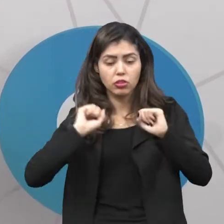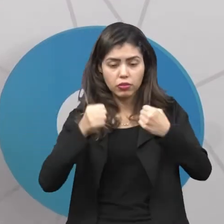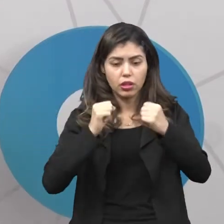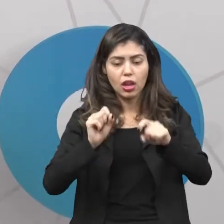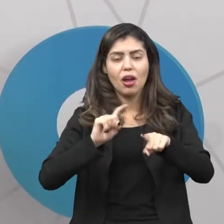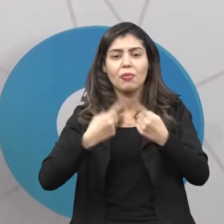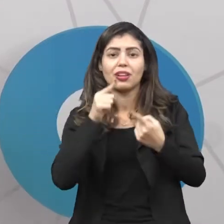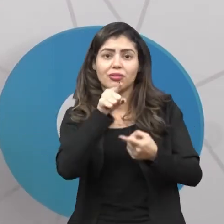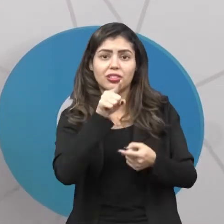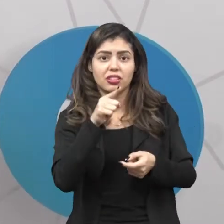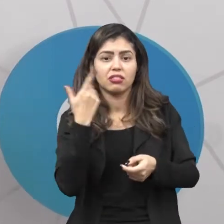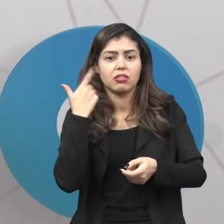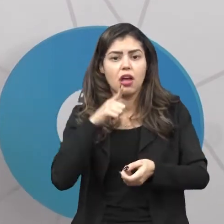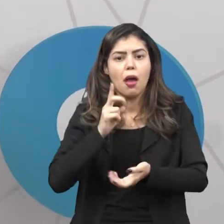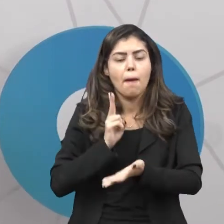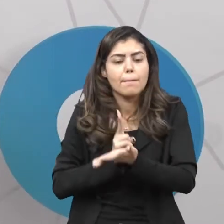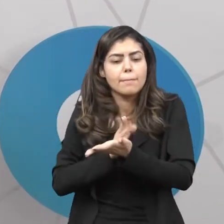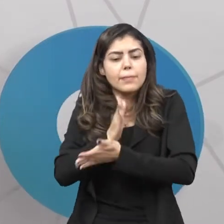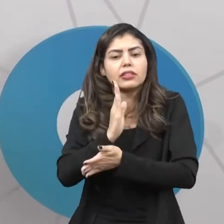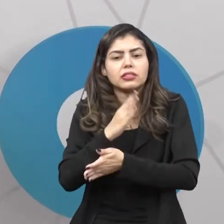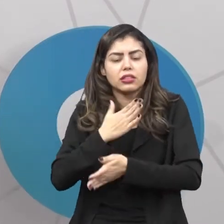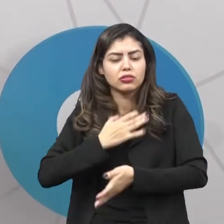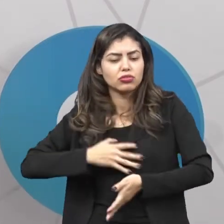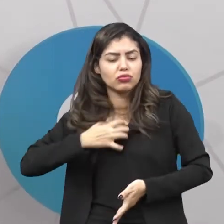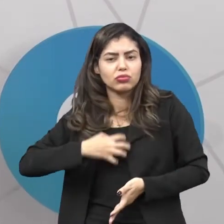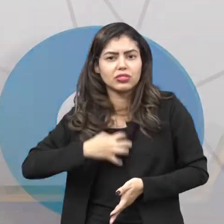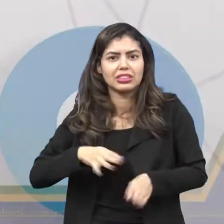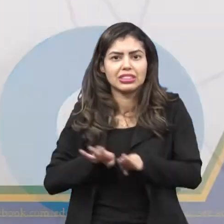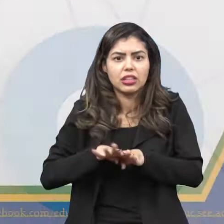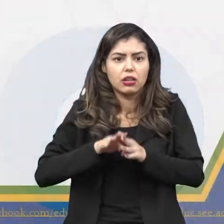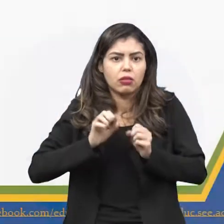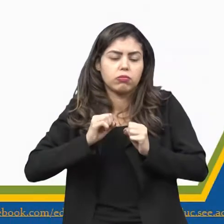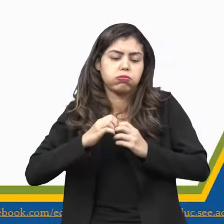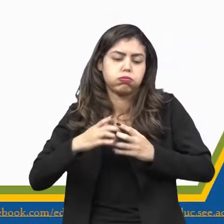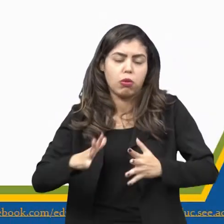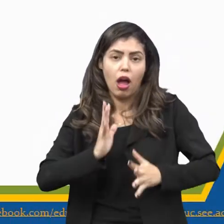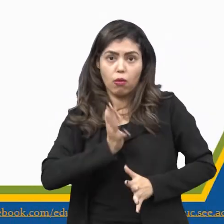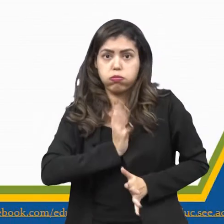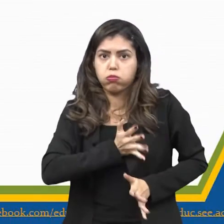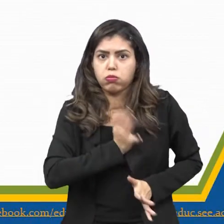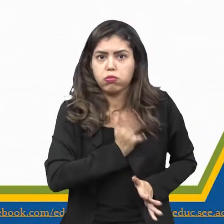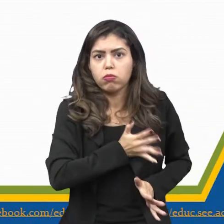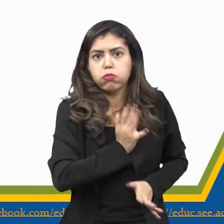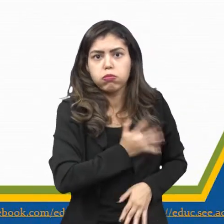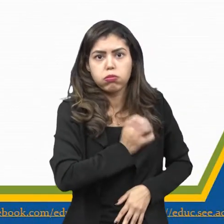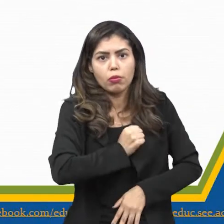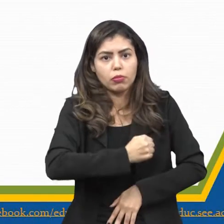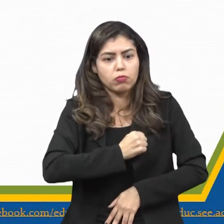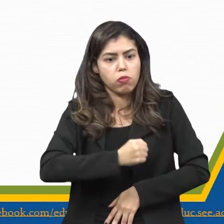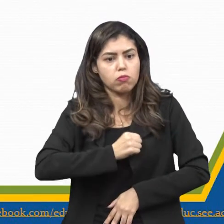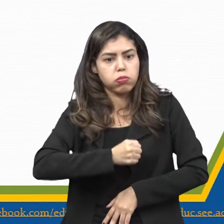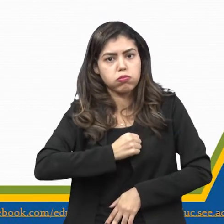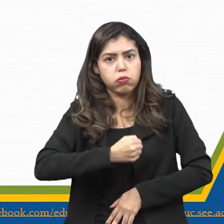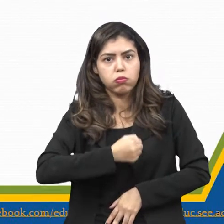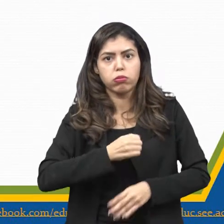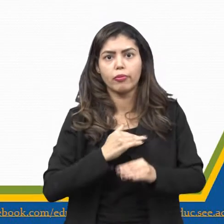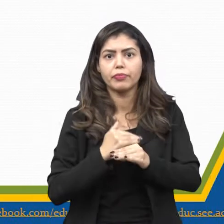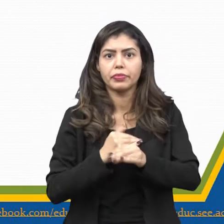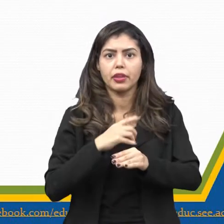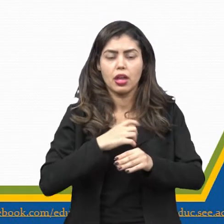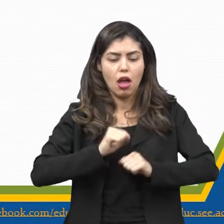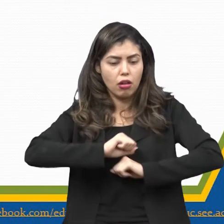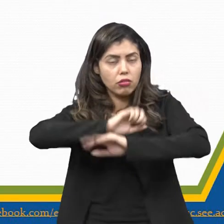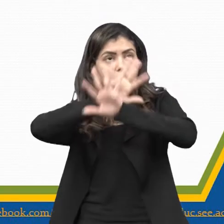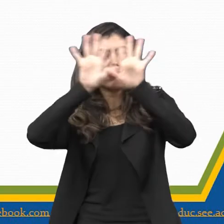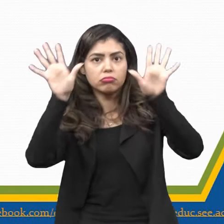sentindo mais fraco, mais cansado. A sua frequência cardíaca aumenta pela manhã. Se você está acordando, seu corpo